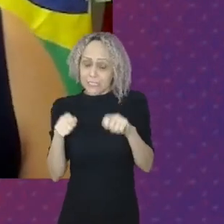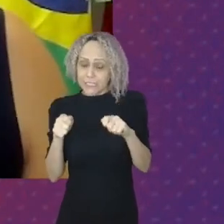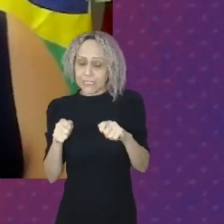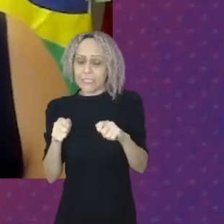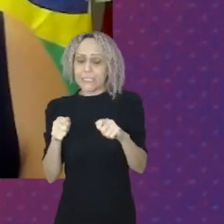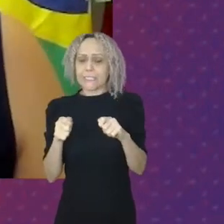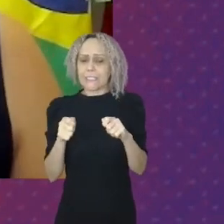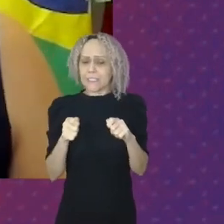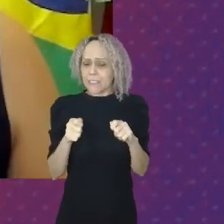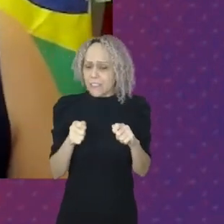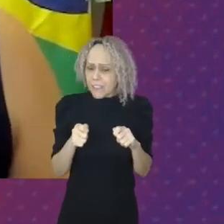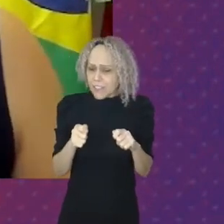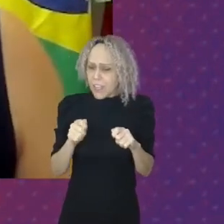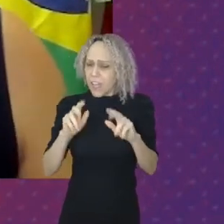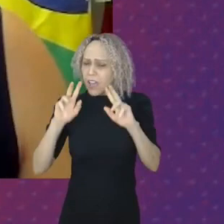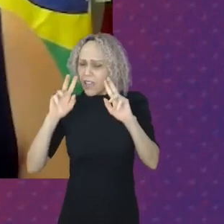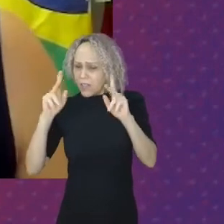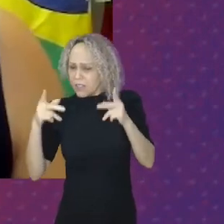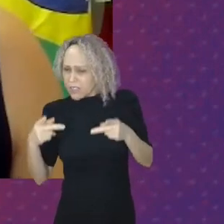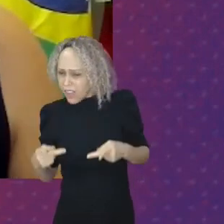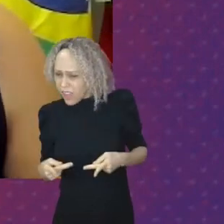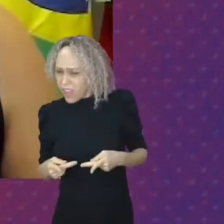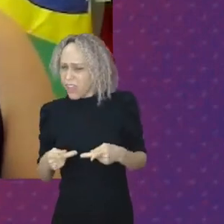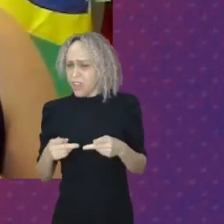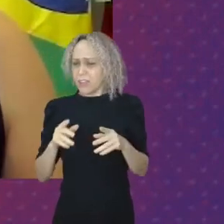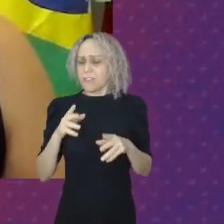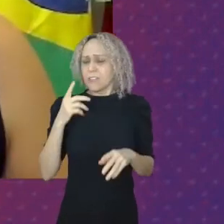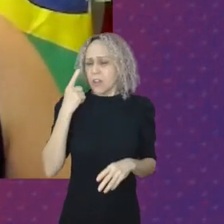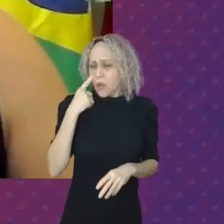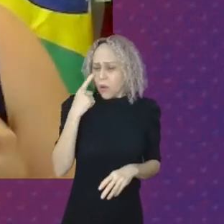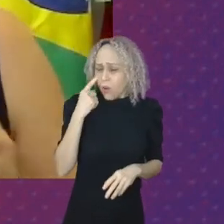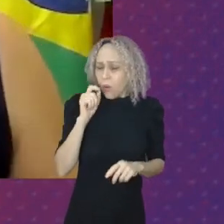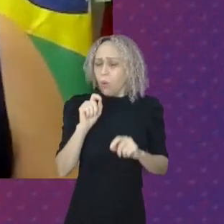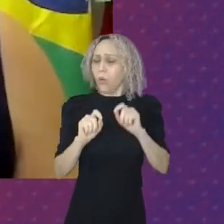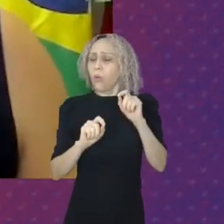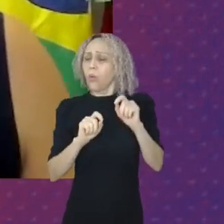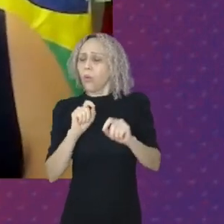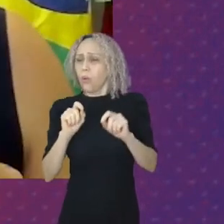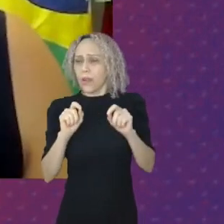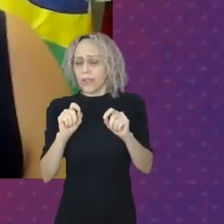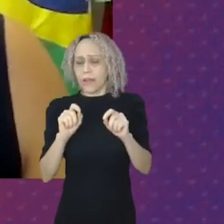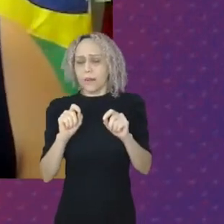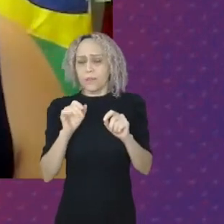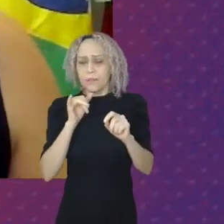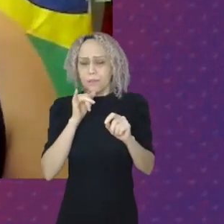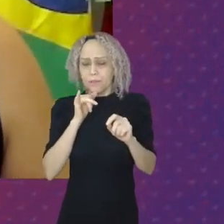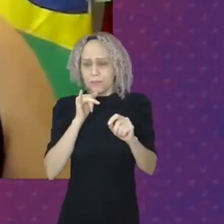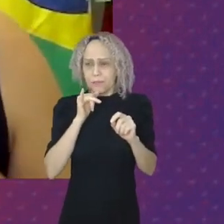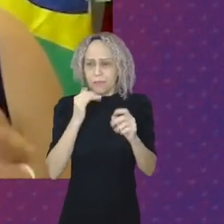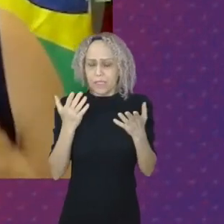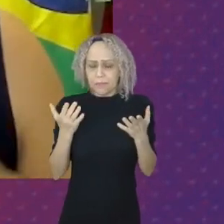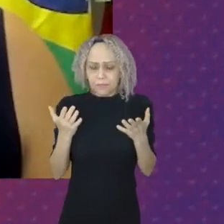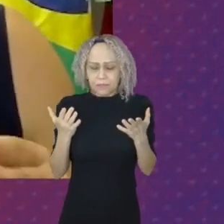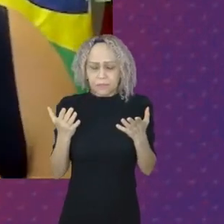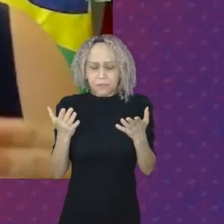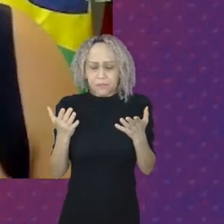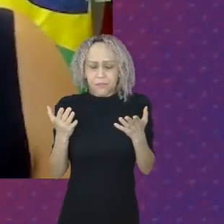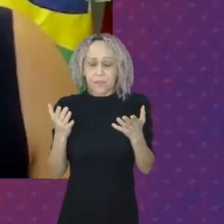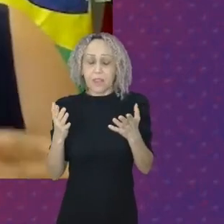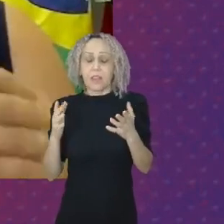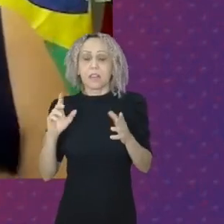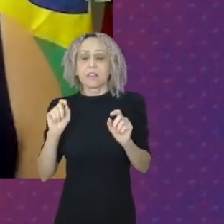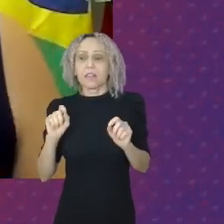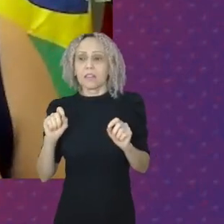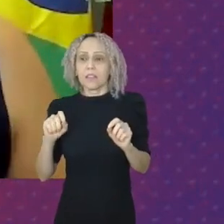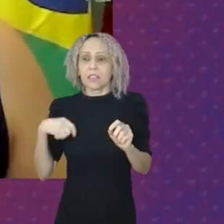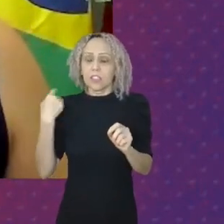fome, da habitação, da ocupação de espaço, mas passa fundamentalmente por uma